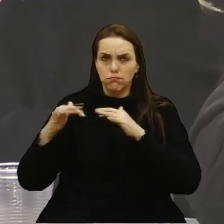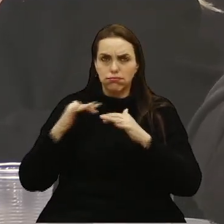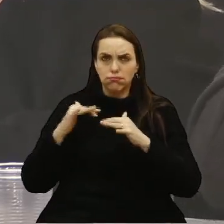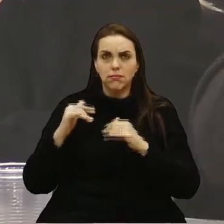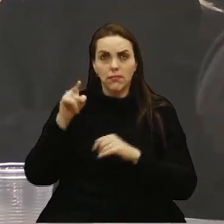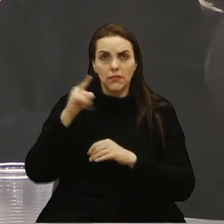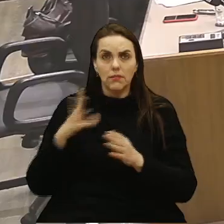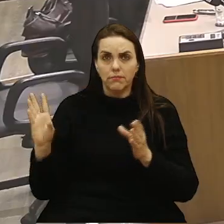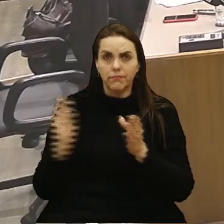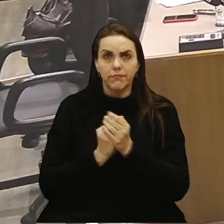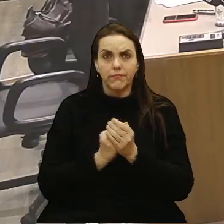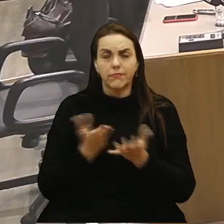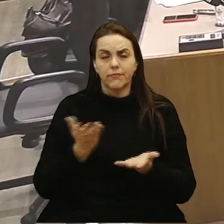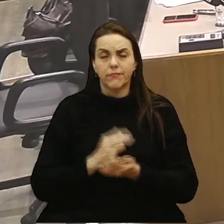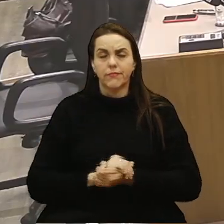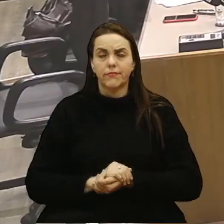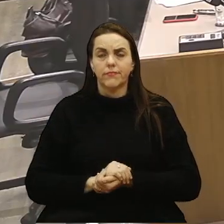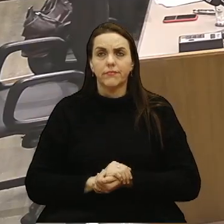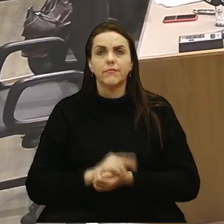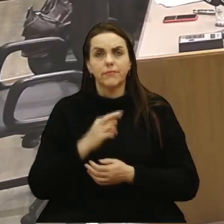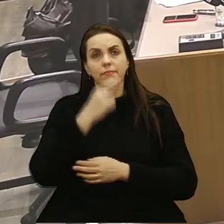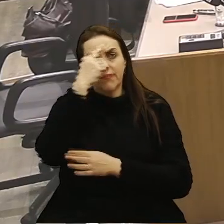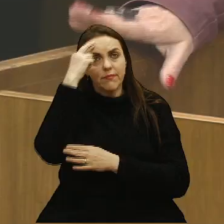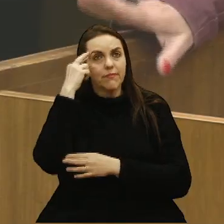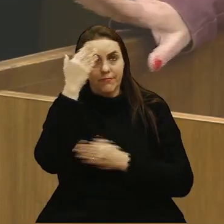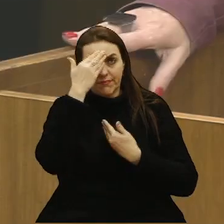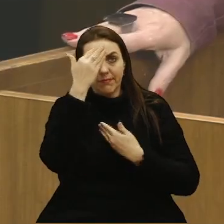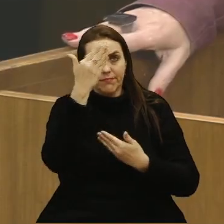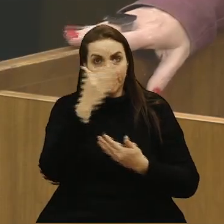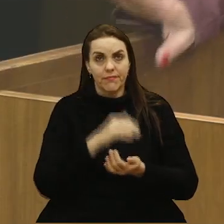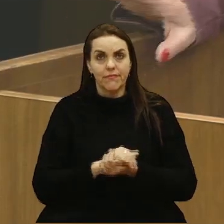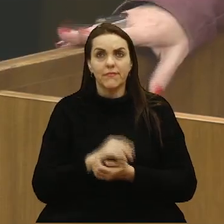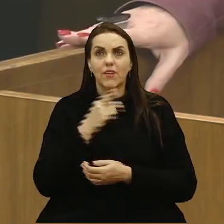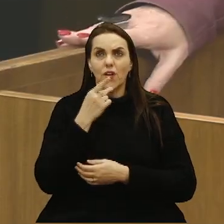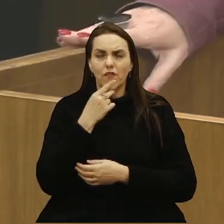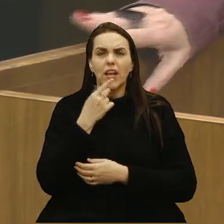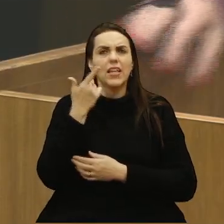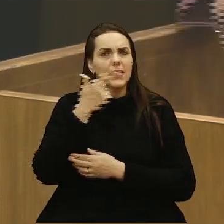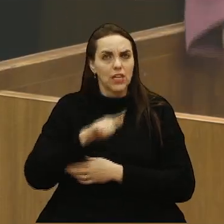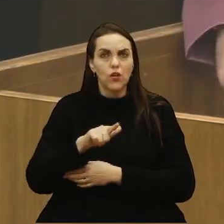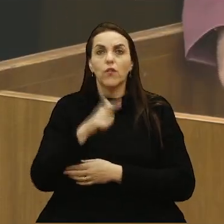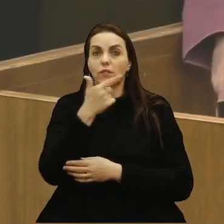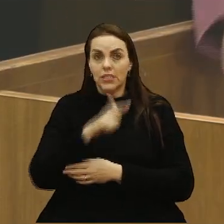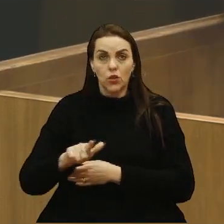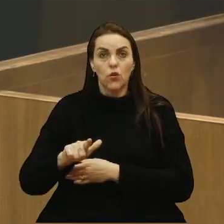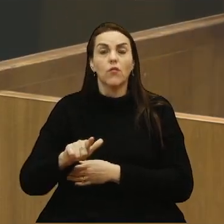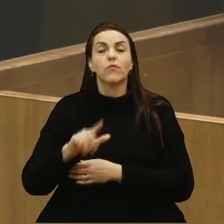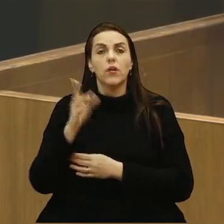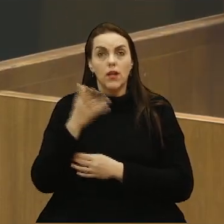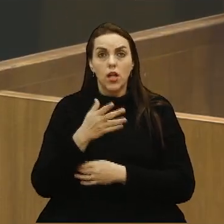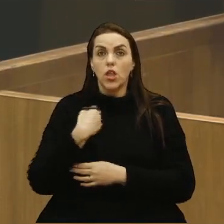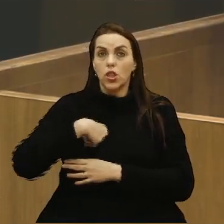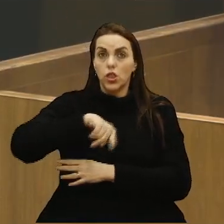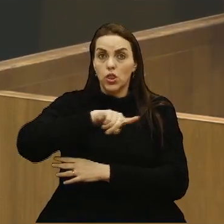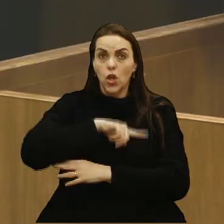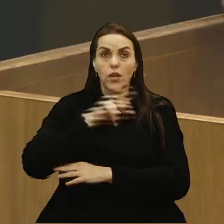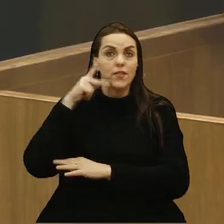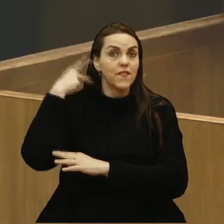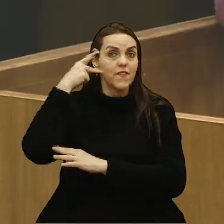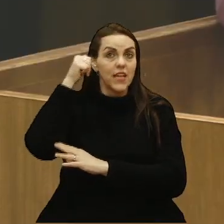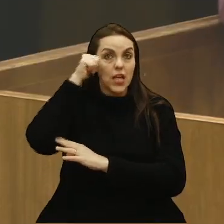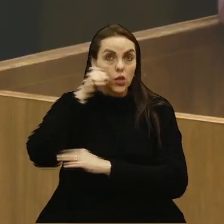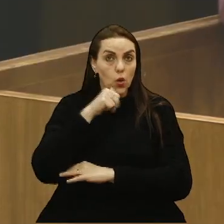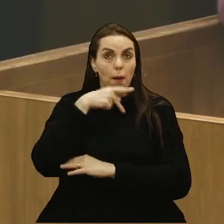incluir. Vereador Rafael, obrigada. Eu falei mais de uma vez, vou falar novamente. Nós, vereadoras da PEN,